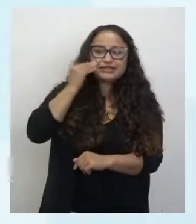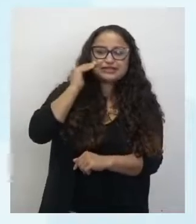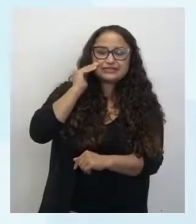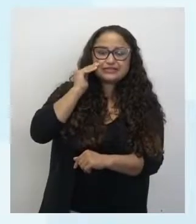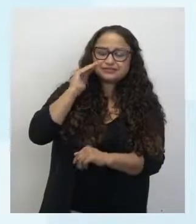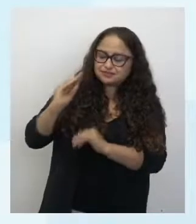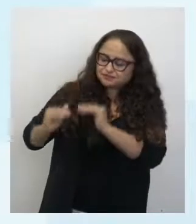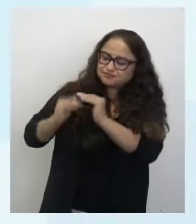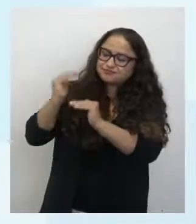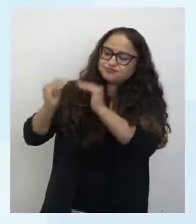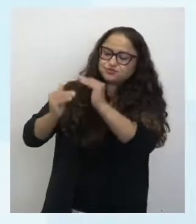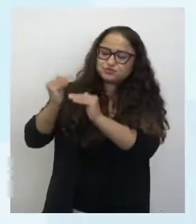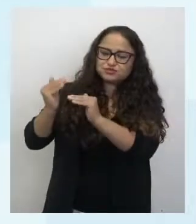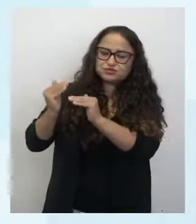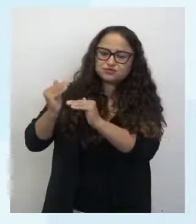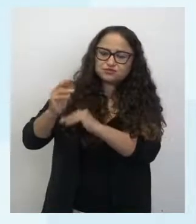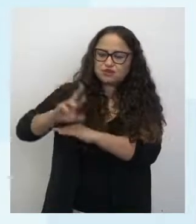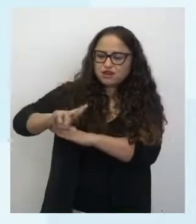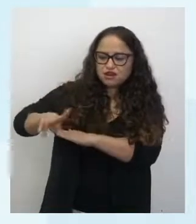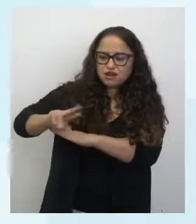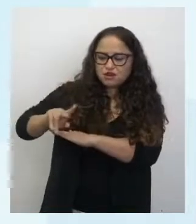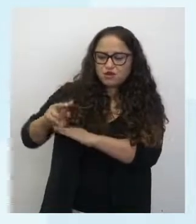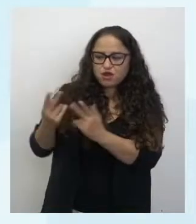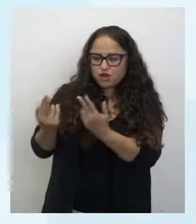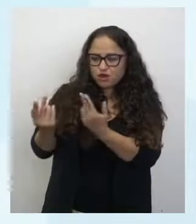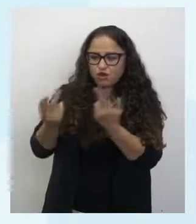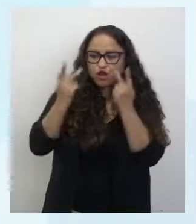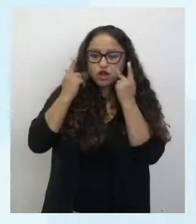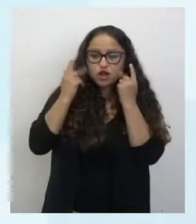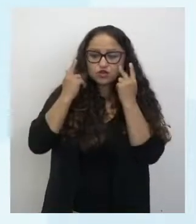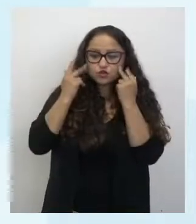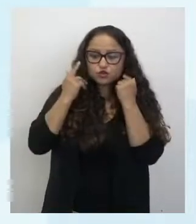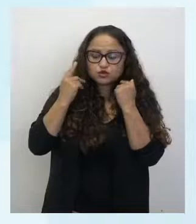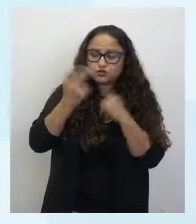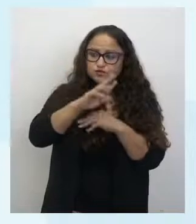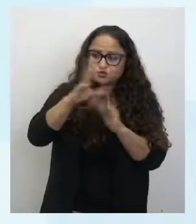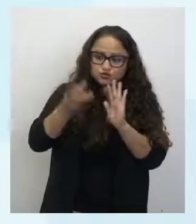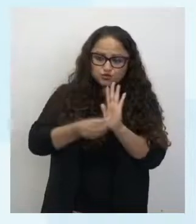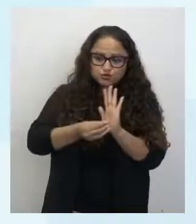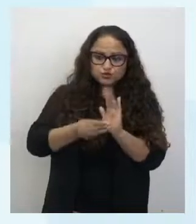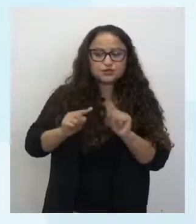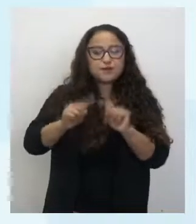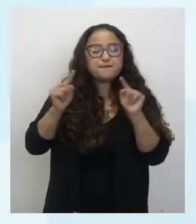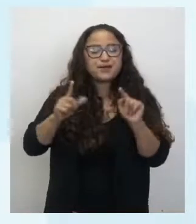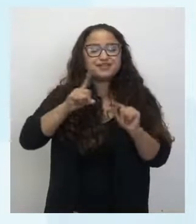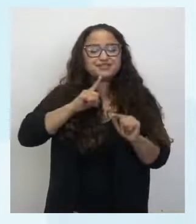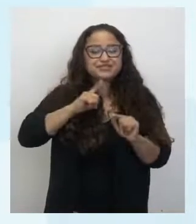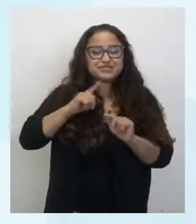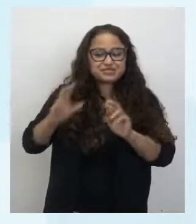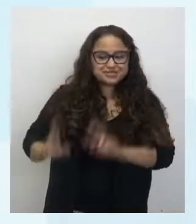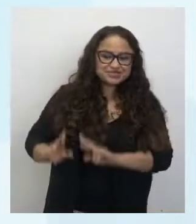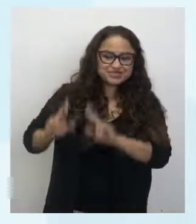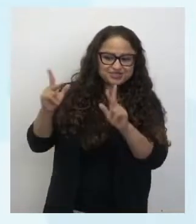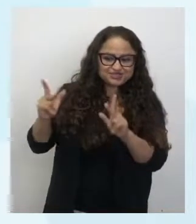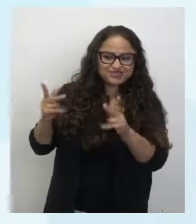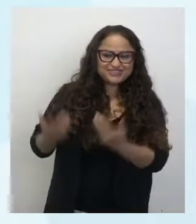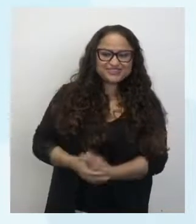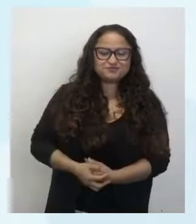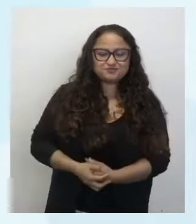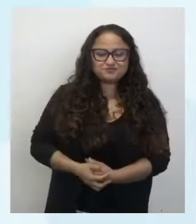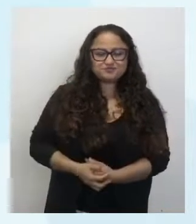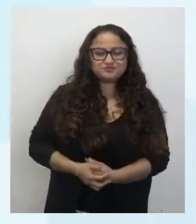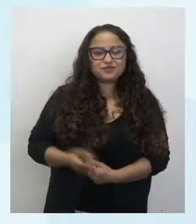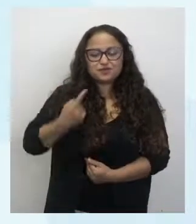esse processo, que ele é comum a todos, mas ele também tem o quê? Essa questão de diferença. Né? Ao ser introduzido no